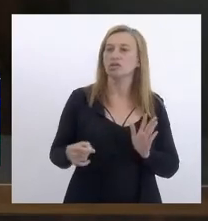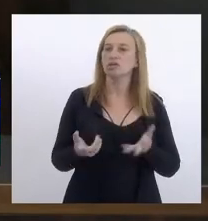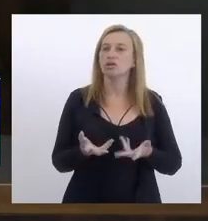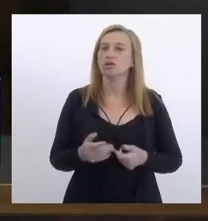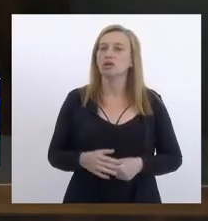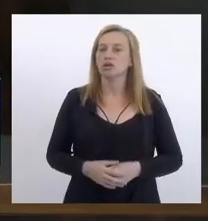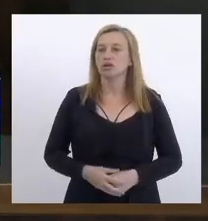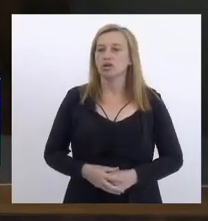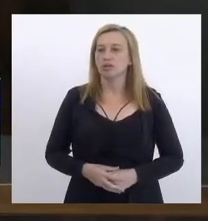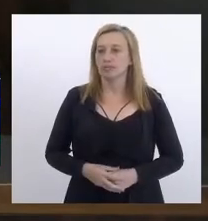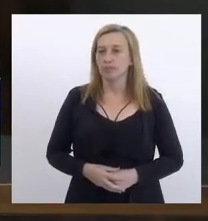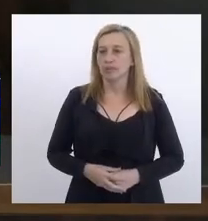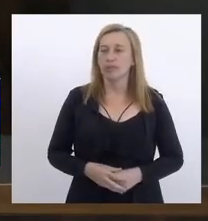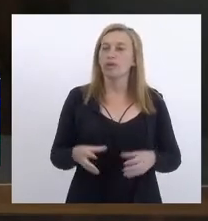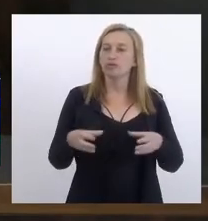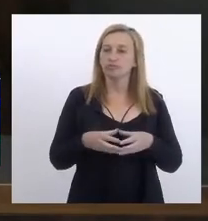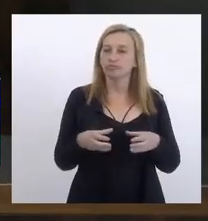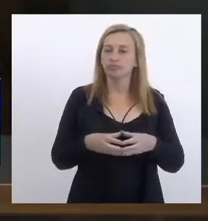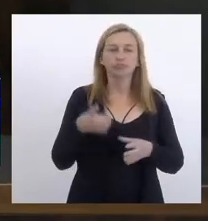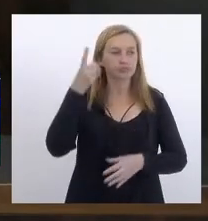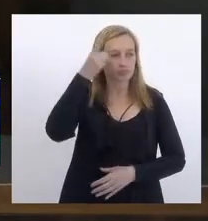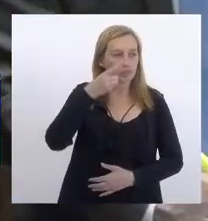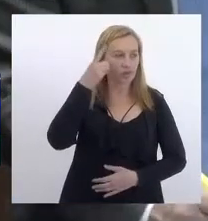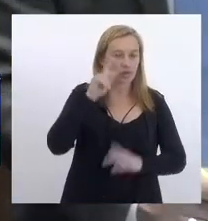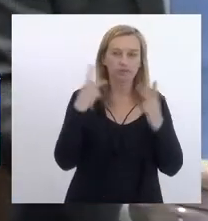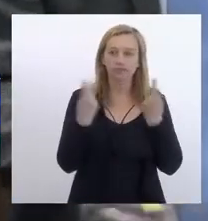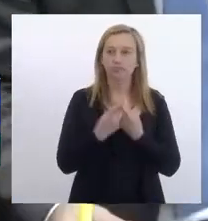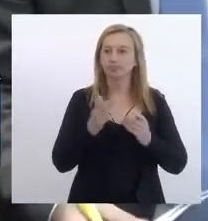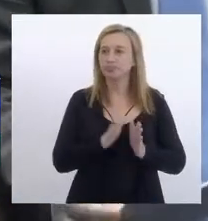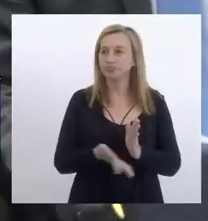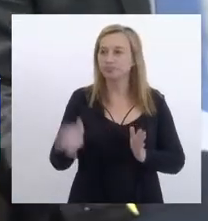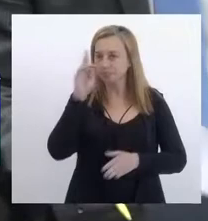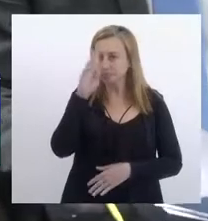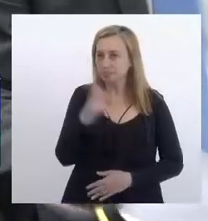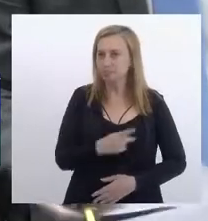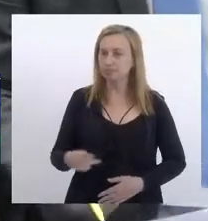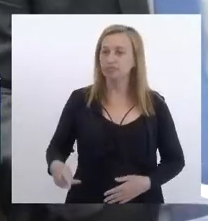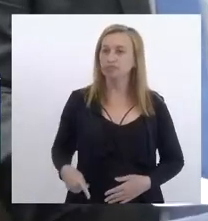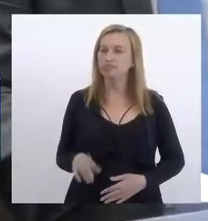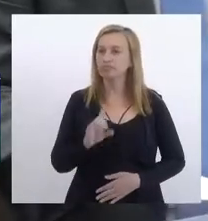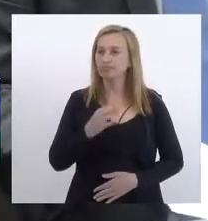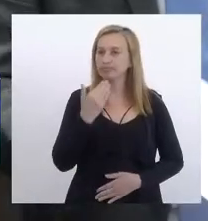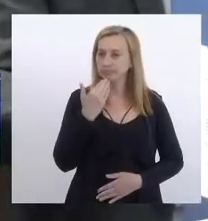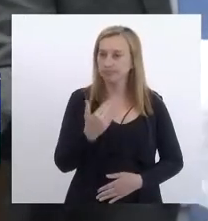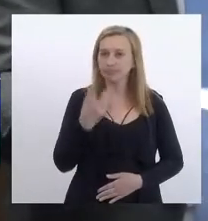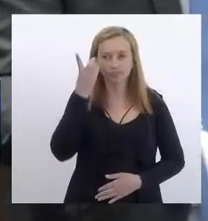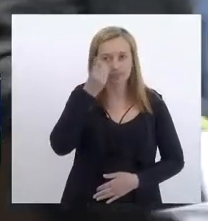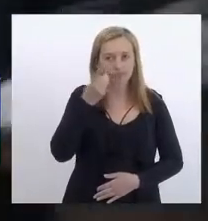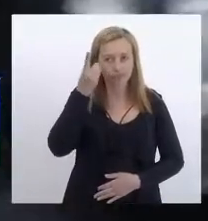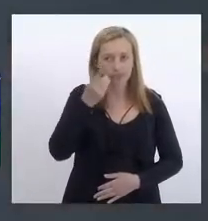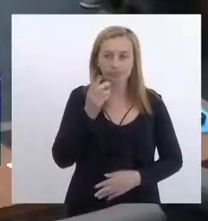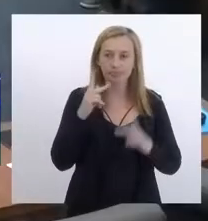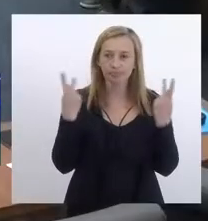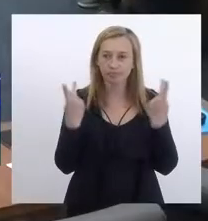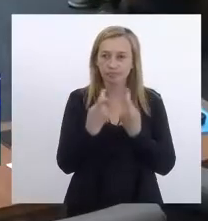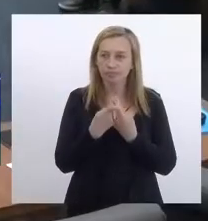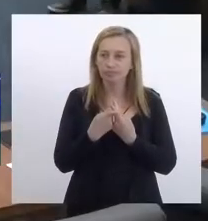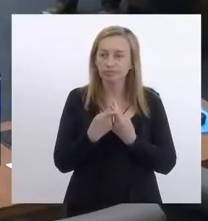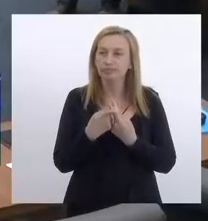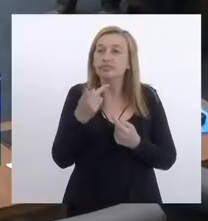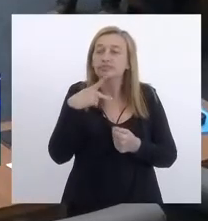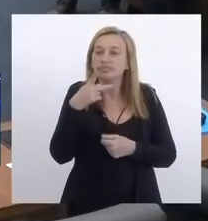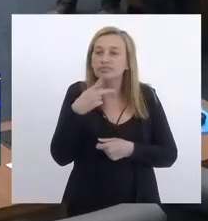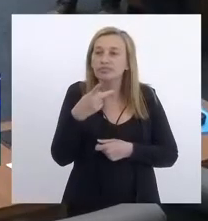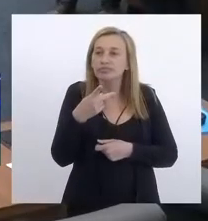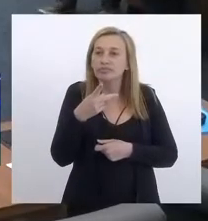parecer pela comissão, o deputado Wando Família. Pela ordem, senhor presidente. É só para pedir para o deputado Wando Família falar